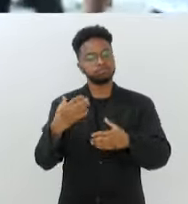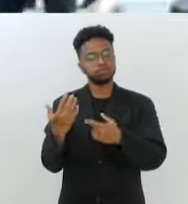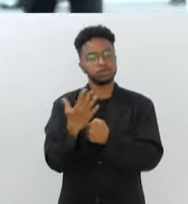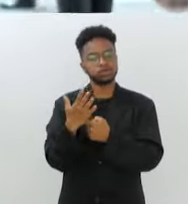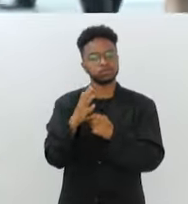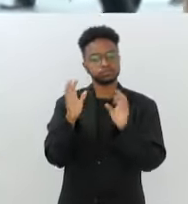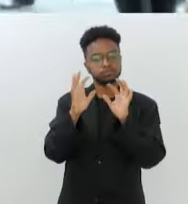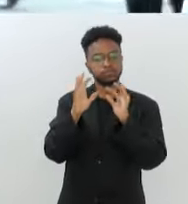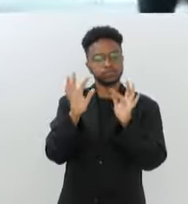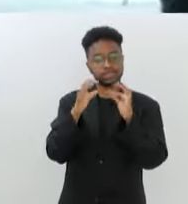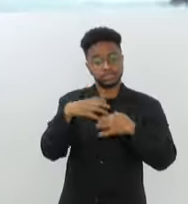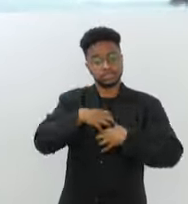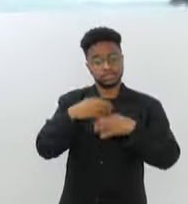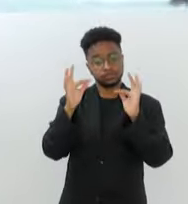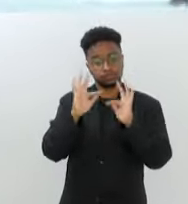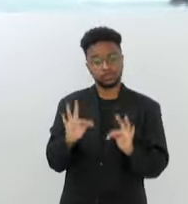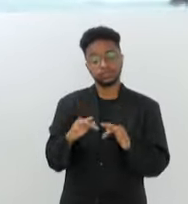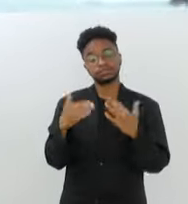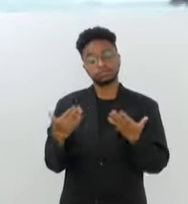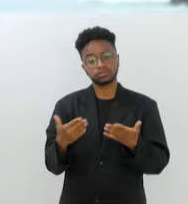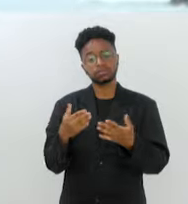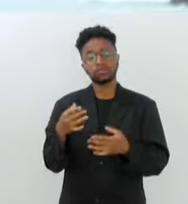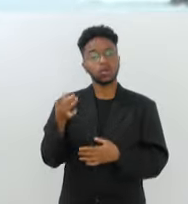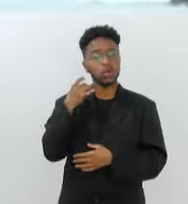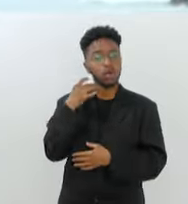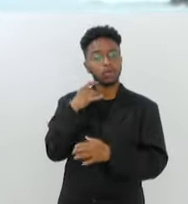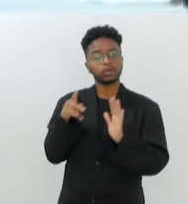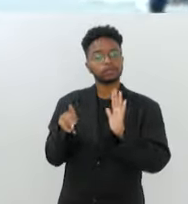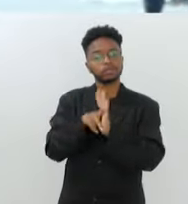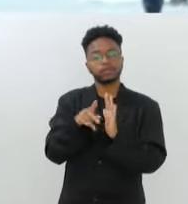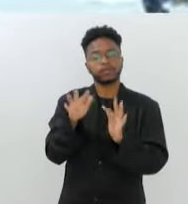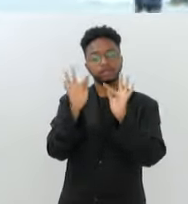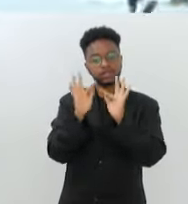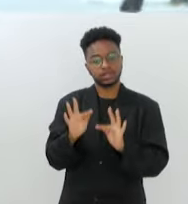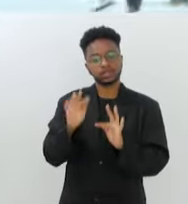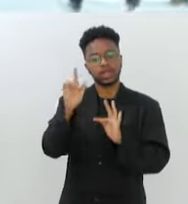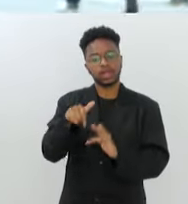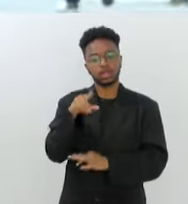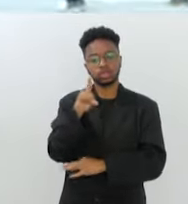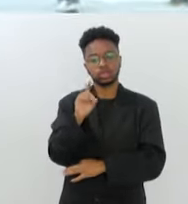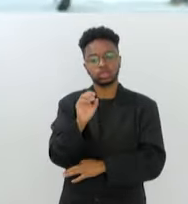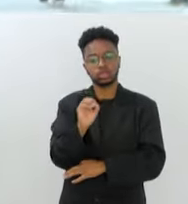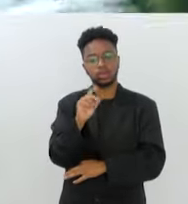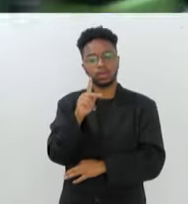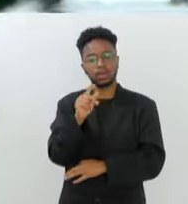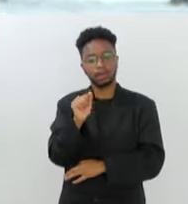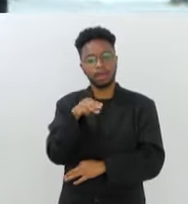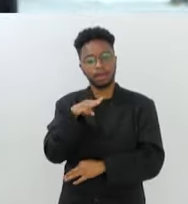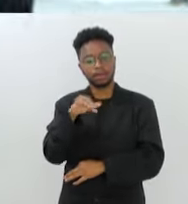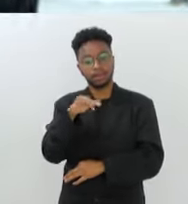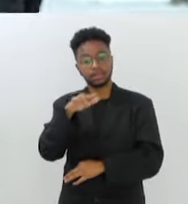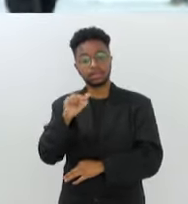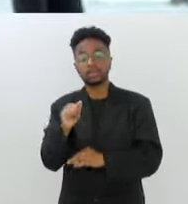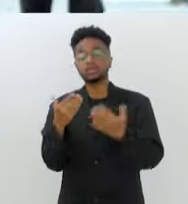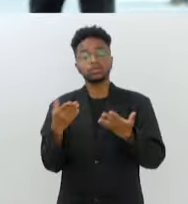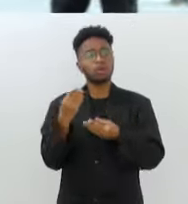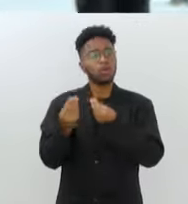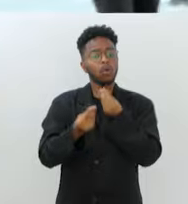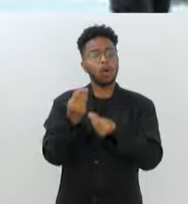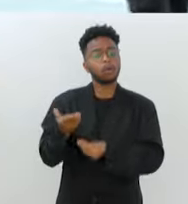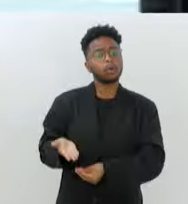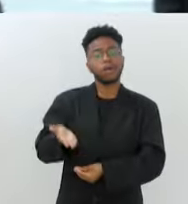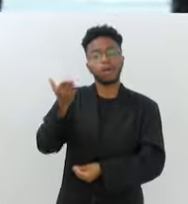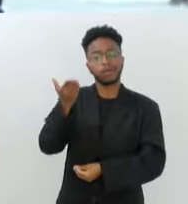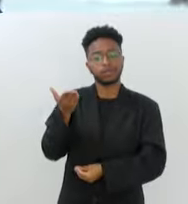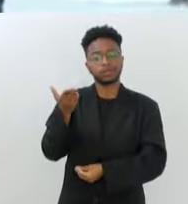da felicidade é a dopamina. E uma forma da gente poder fazer com que a nossa dopamina cresça cada vez mais, a gente aumente cada vez mais a